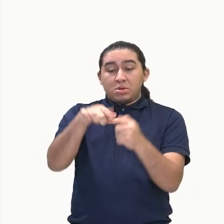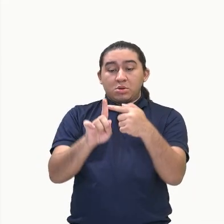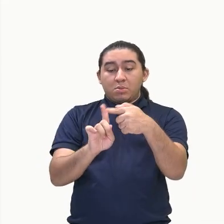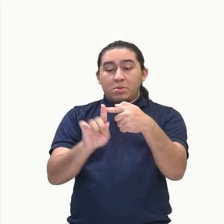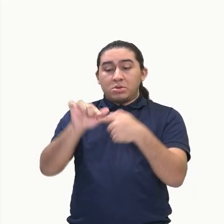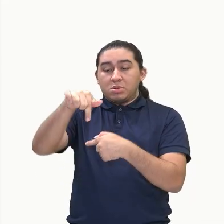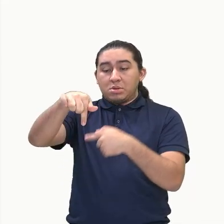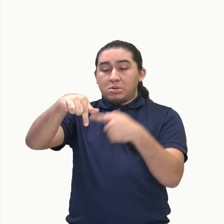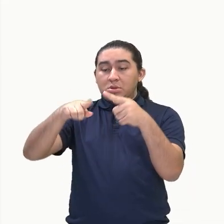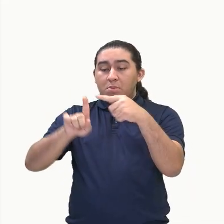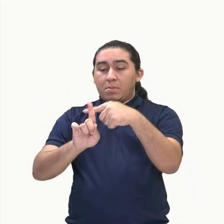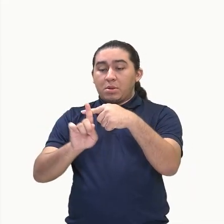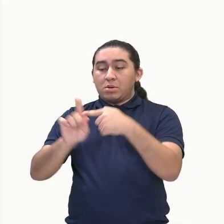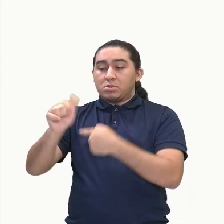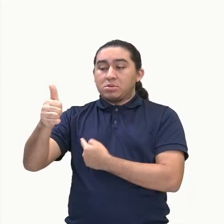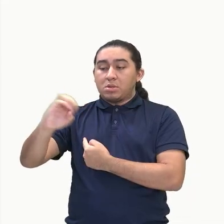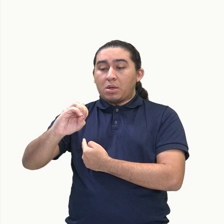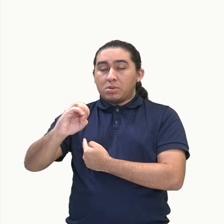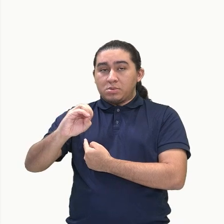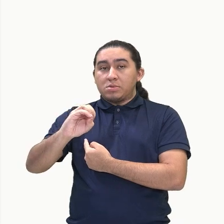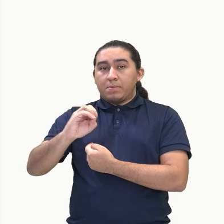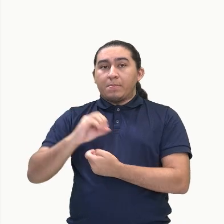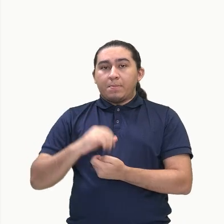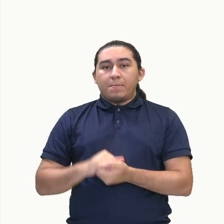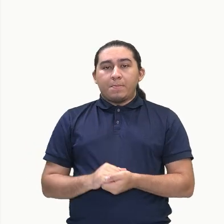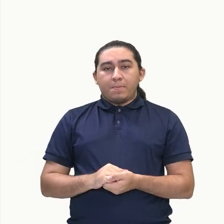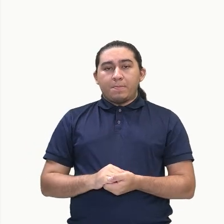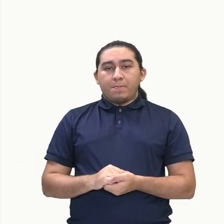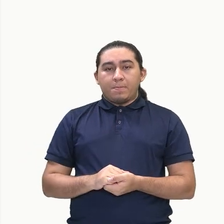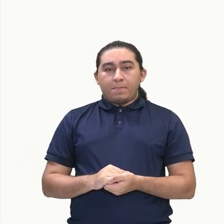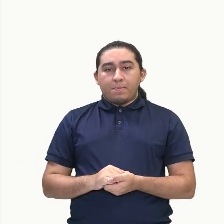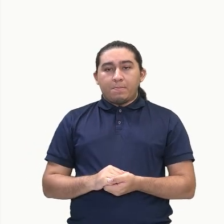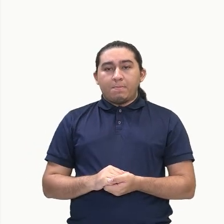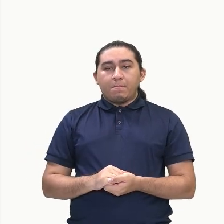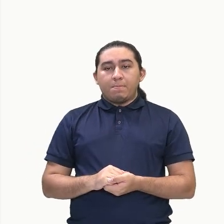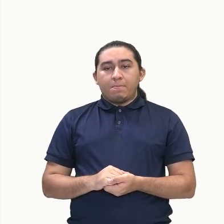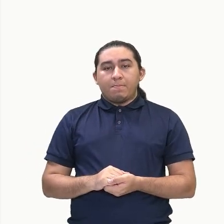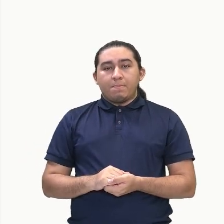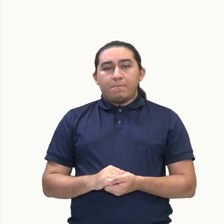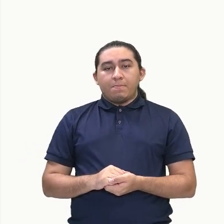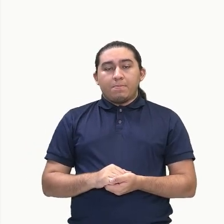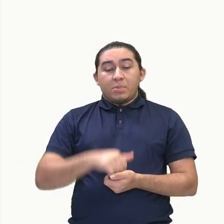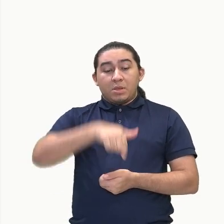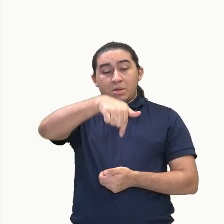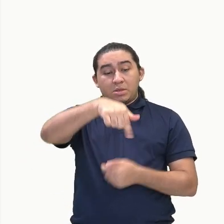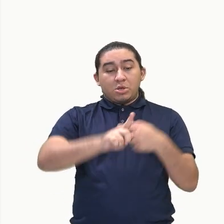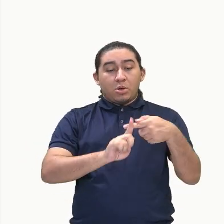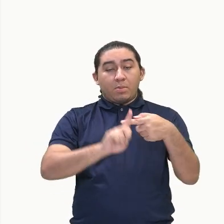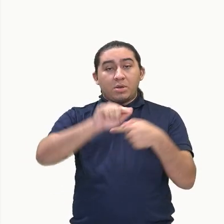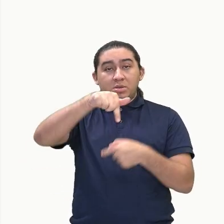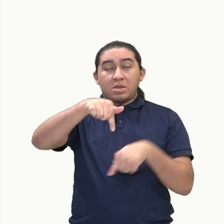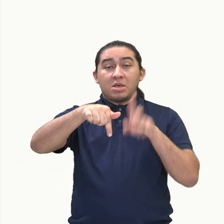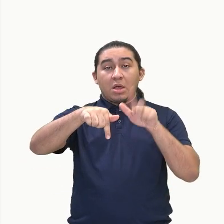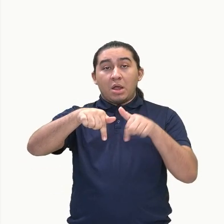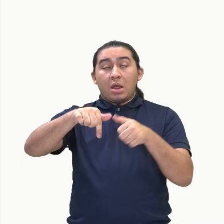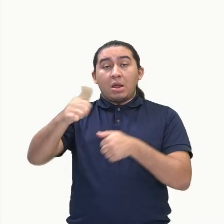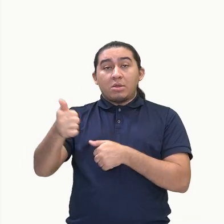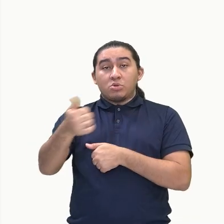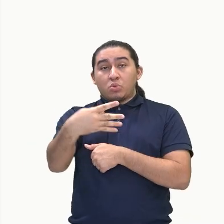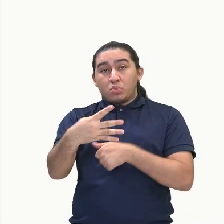mais 7 mais 10. Então, 7 mais 7, 14 mais